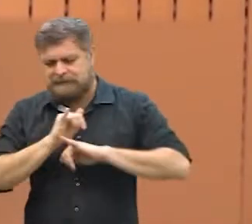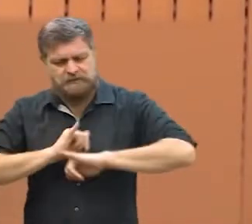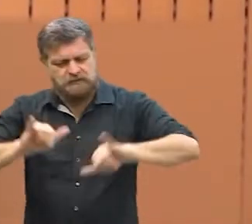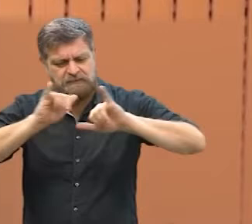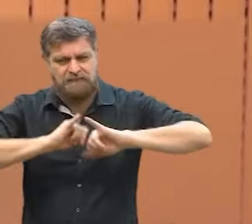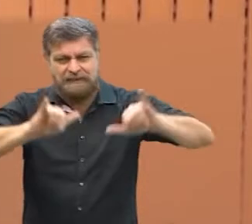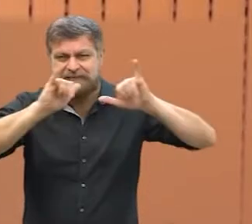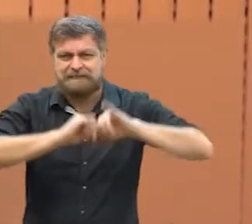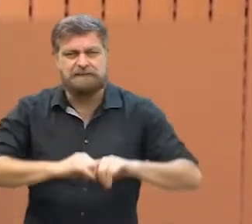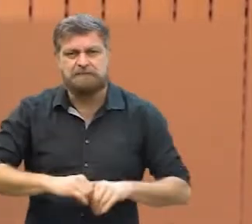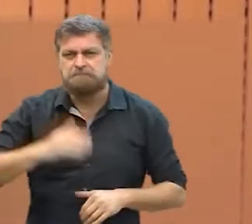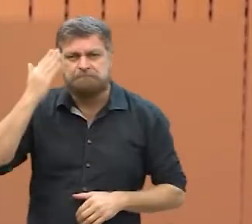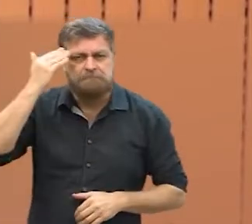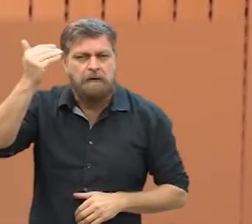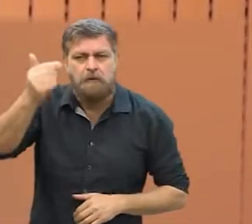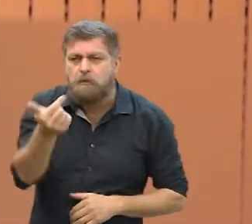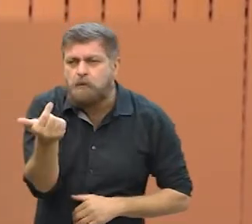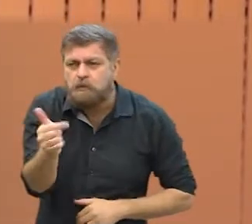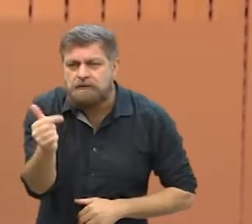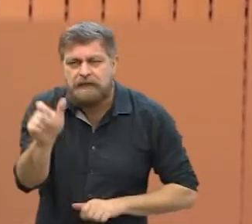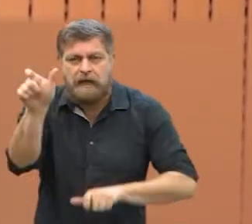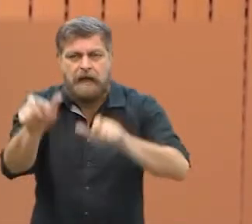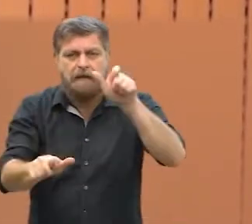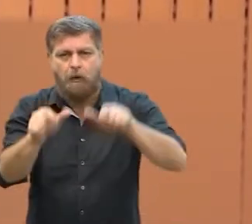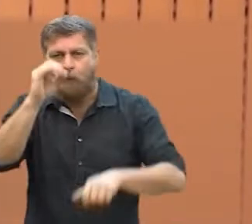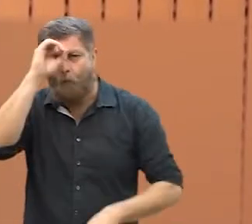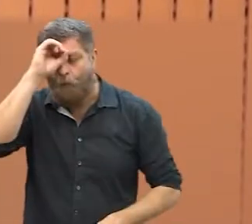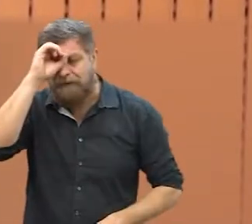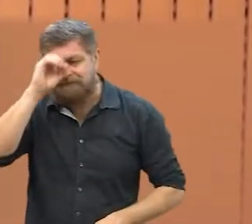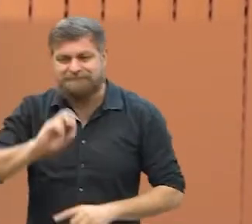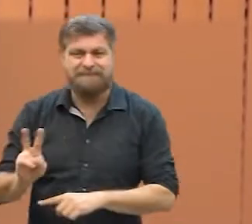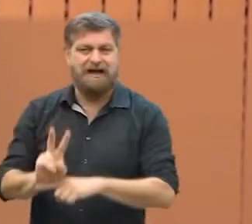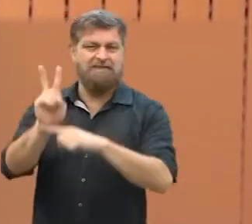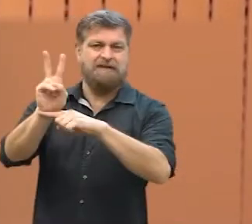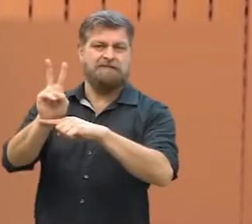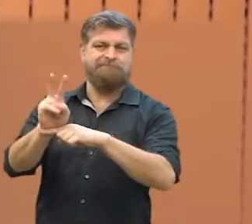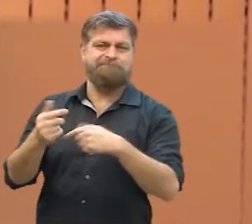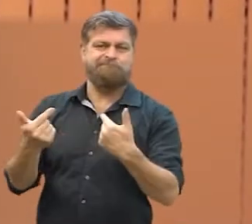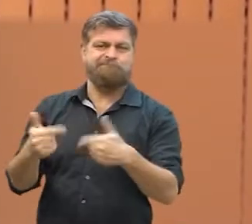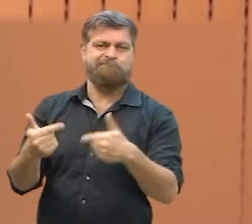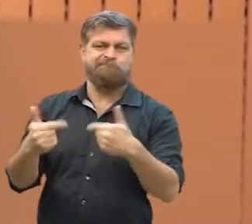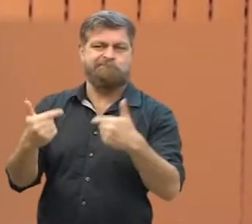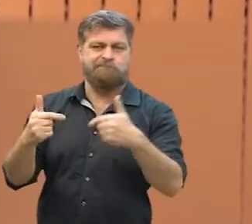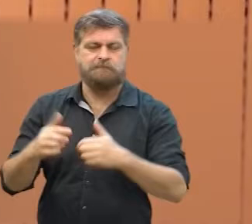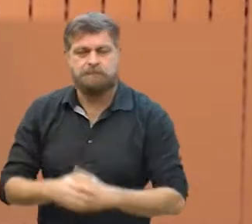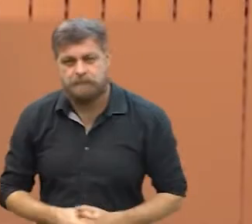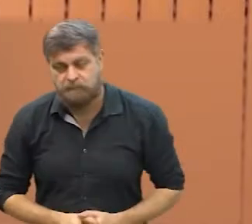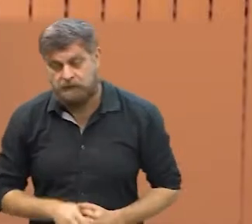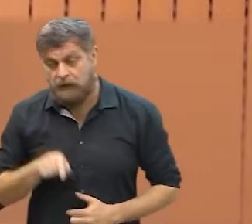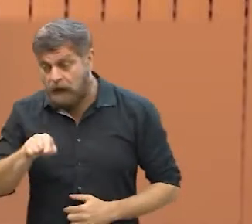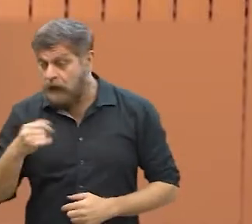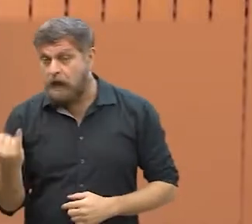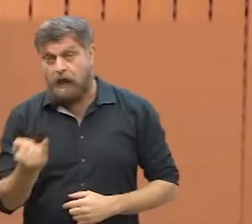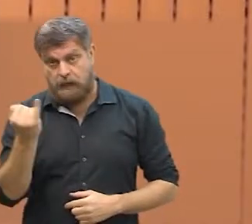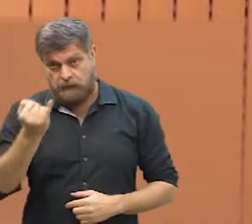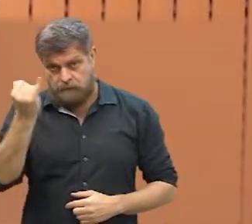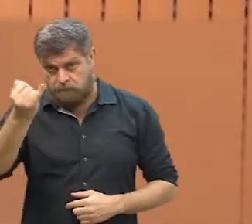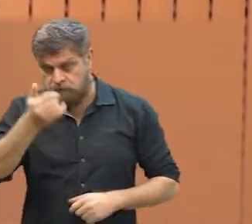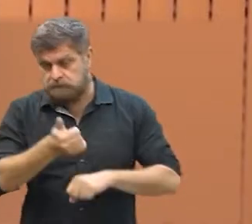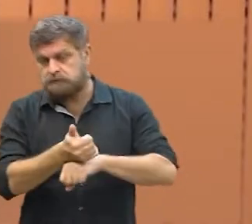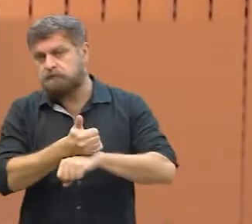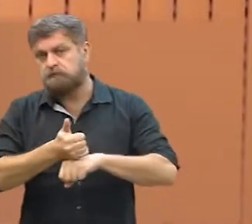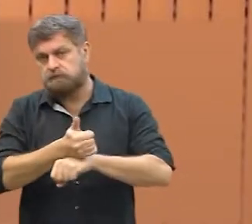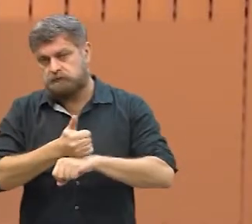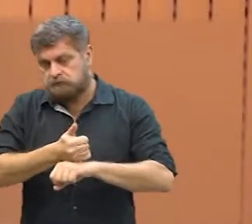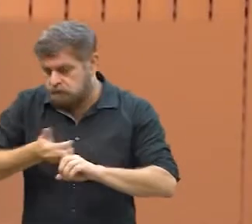bem divulgado, não é conhecido, e as pessoas às vezes não valorizam por isso e não reconhecem a importância do